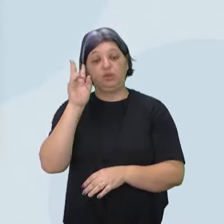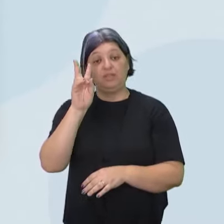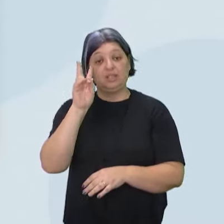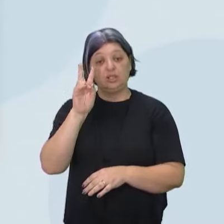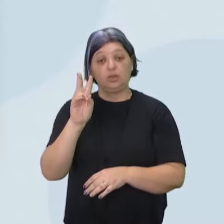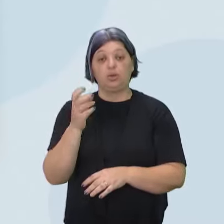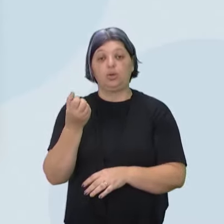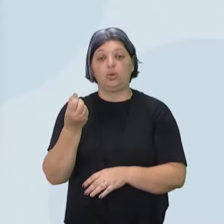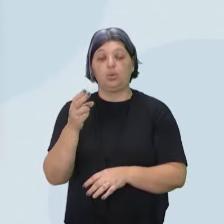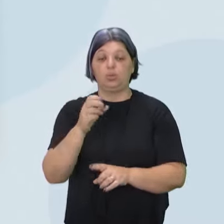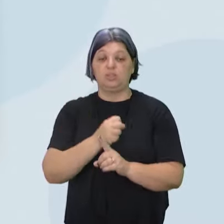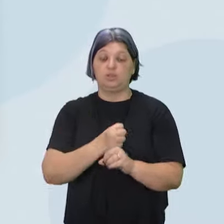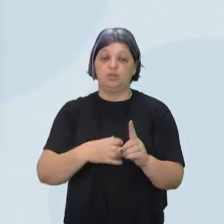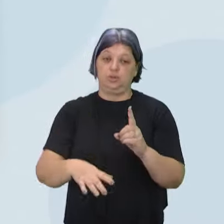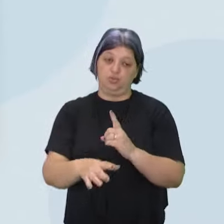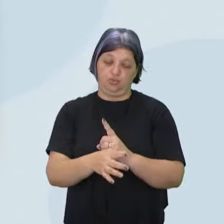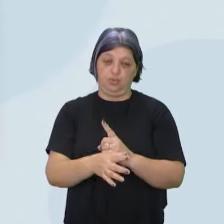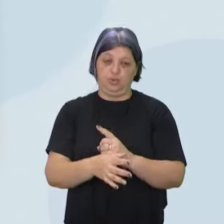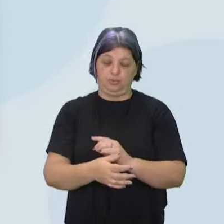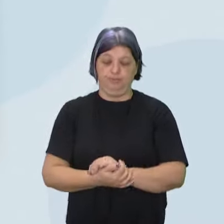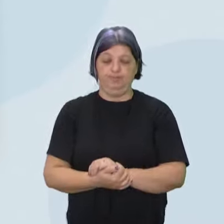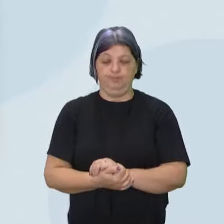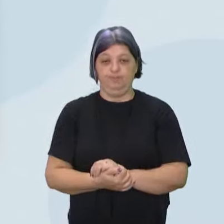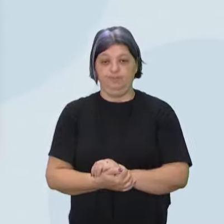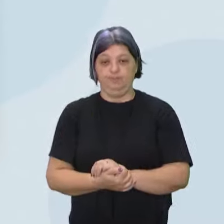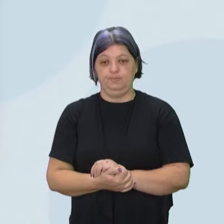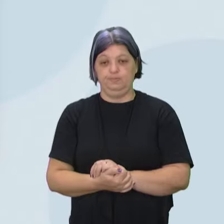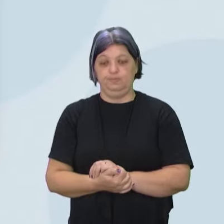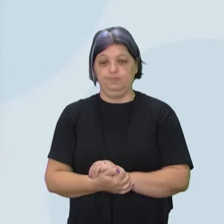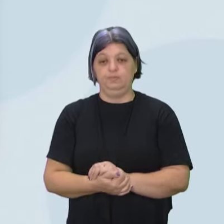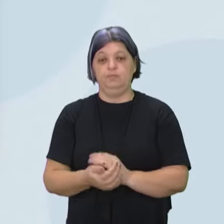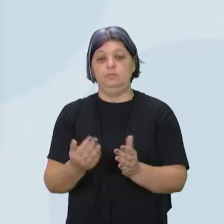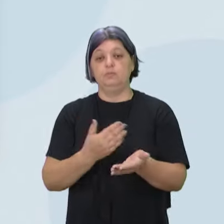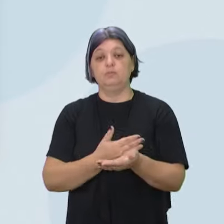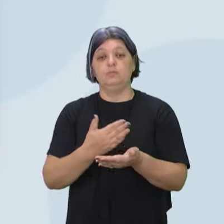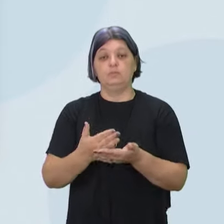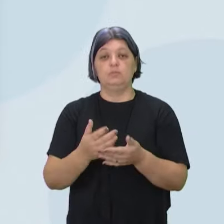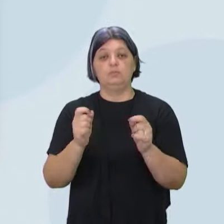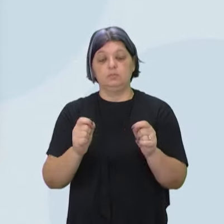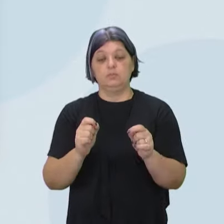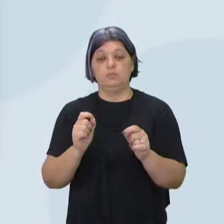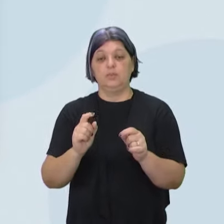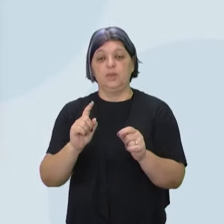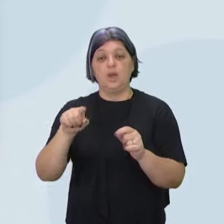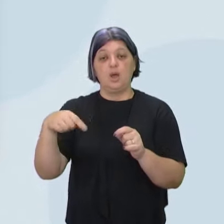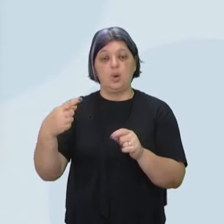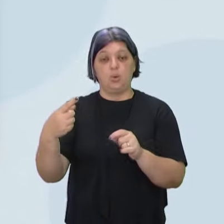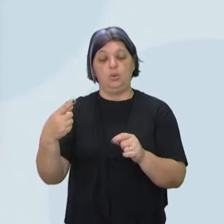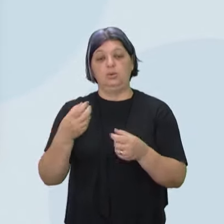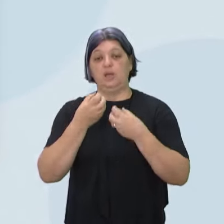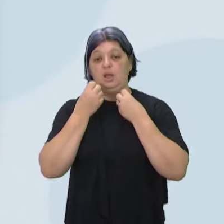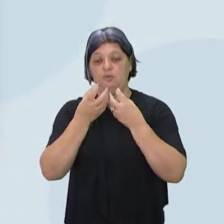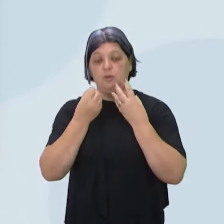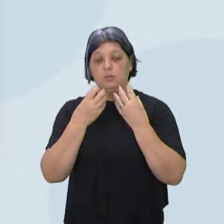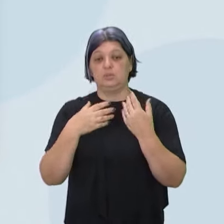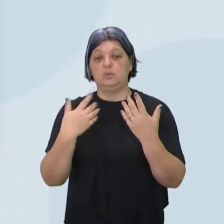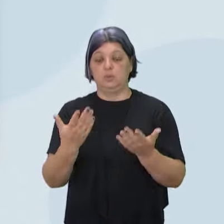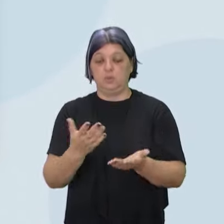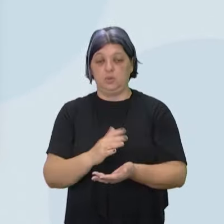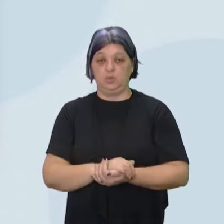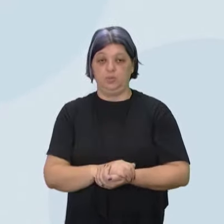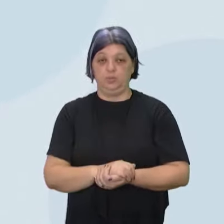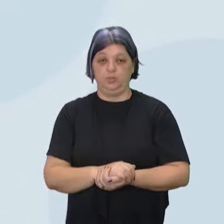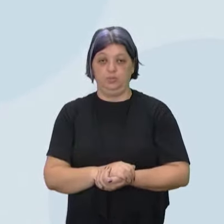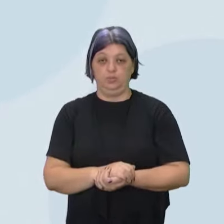ou de sociologia, ok? Partindo aí para a próxima informação, as